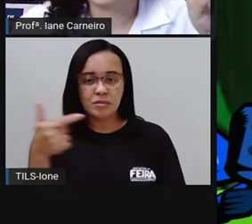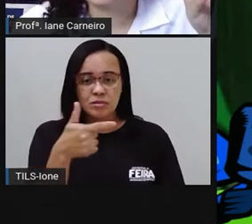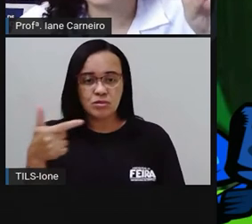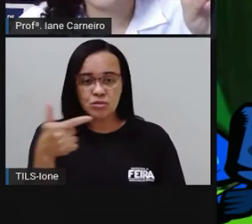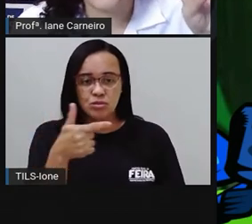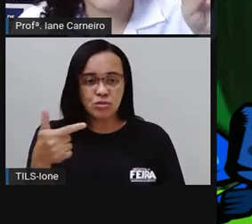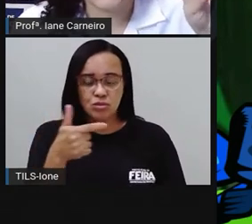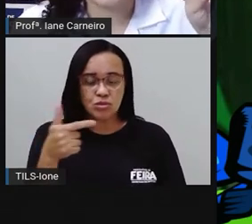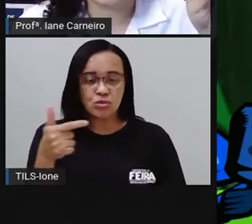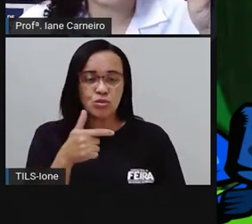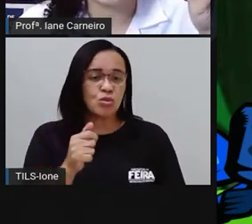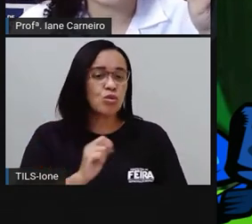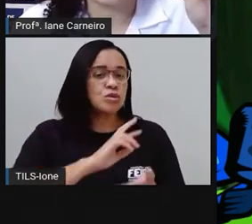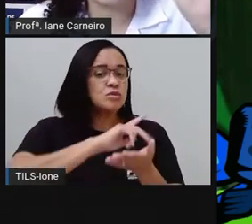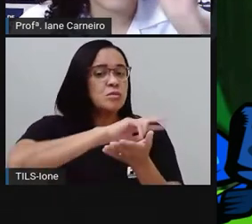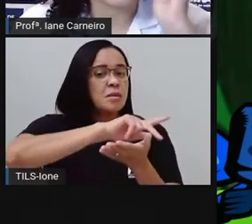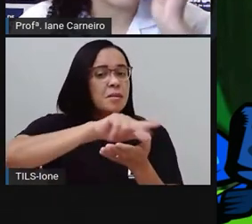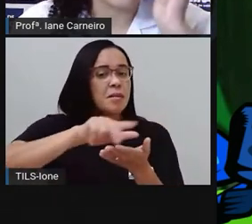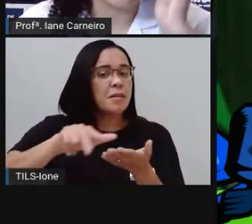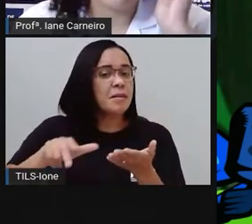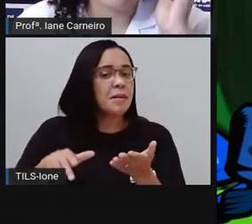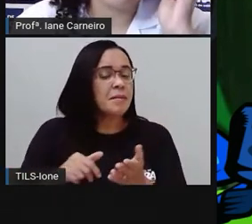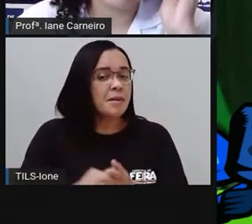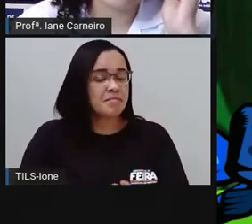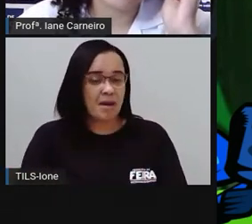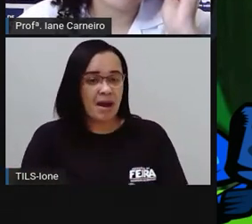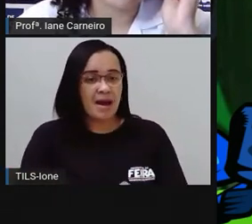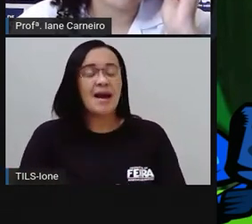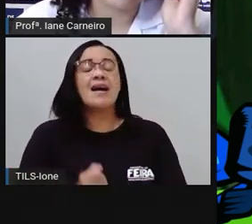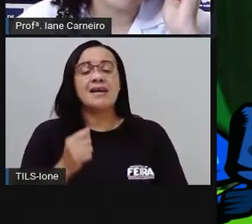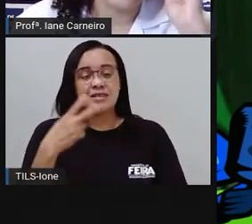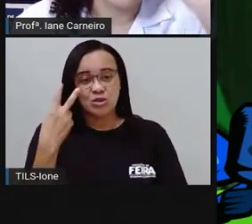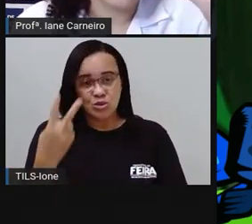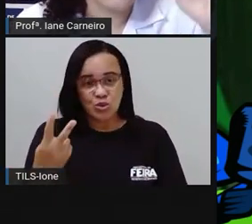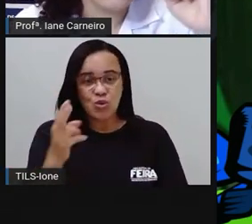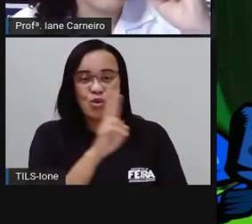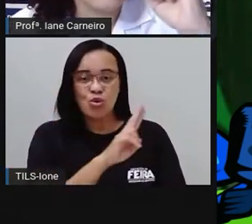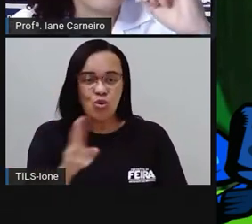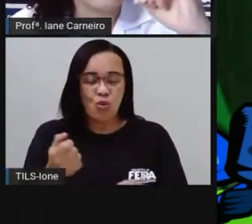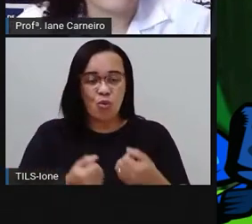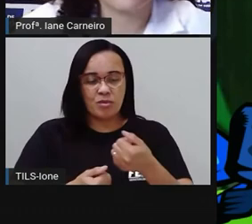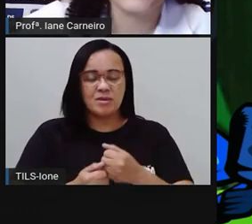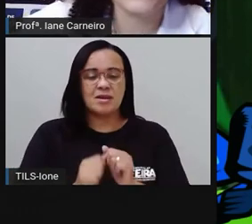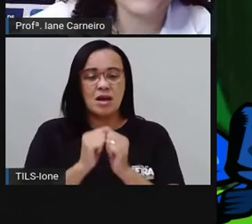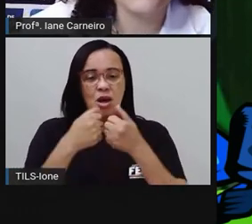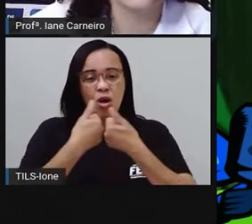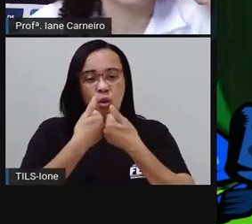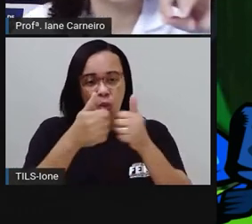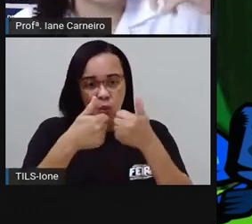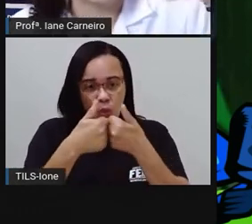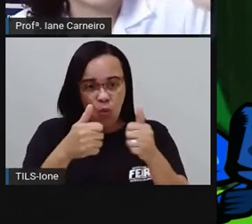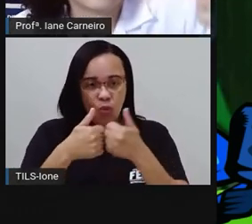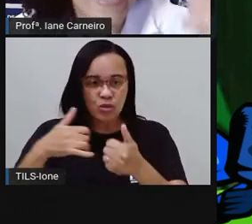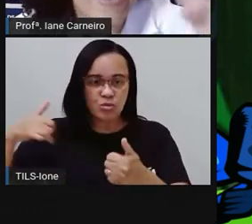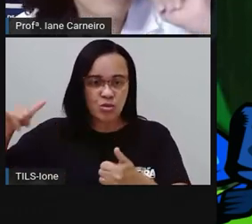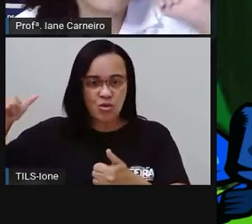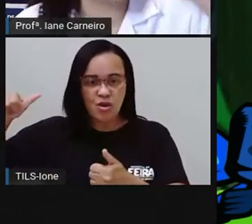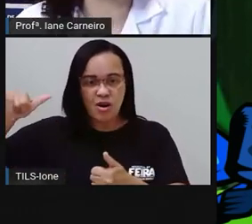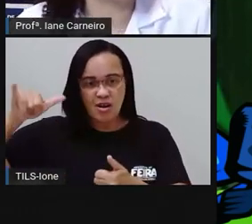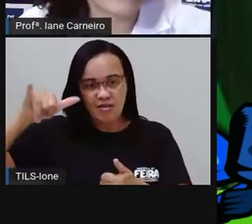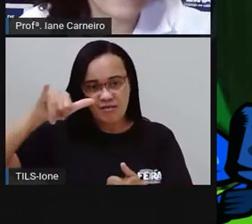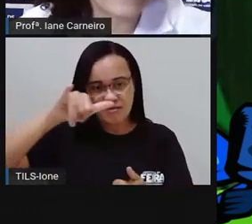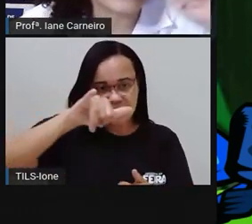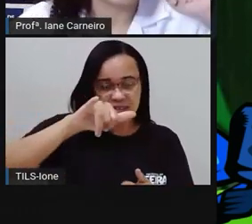de transporte. E aí, meio de transporte? Ônibus, avião,